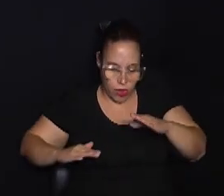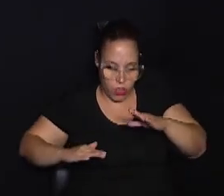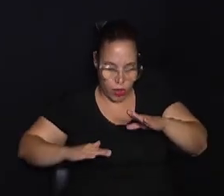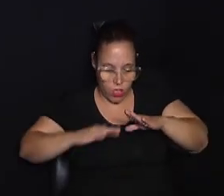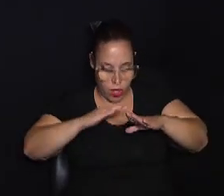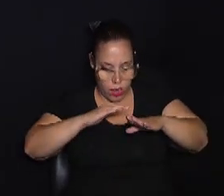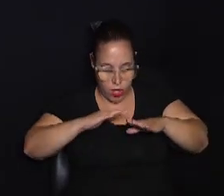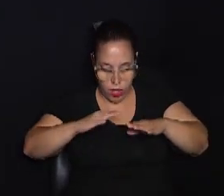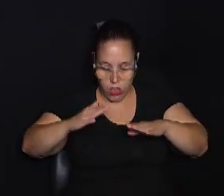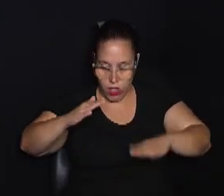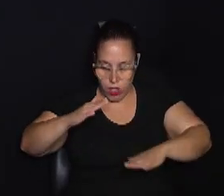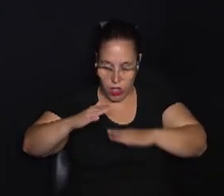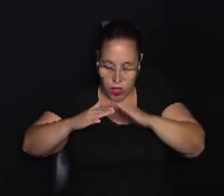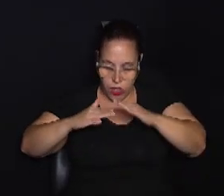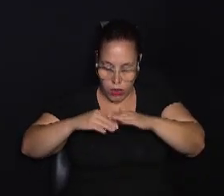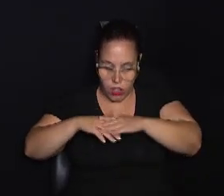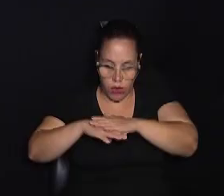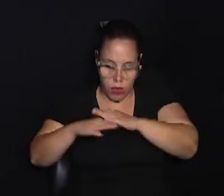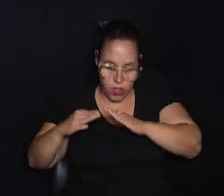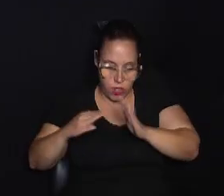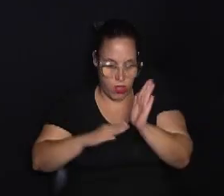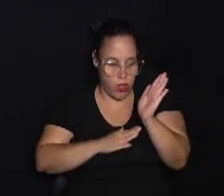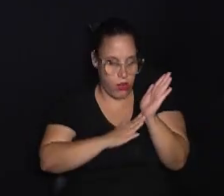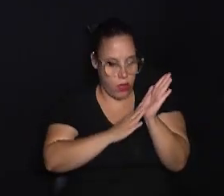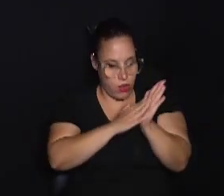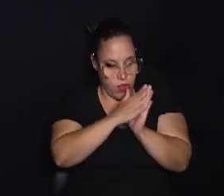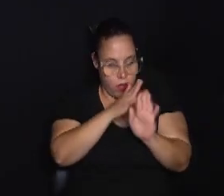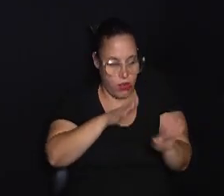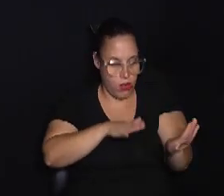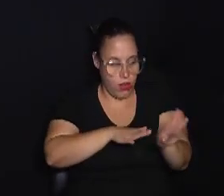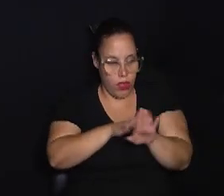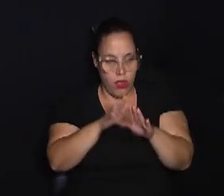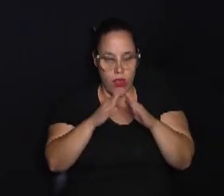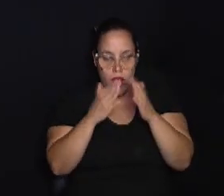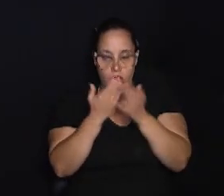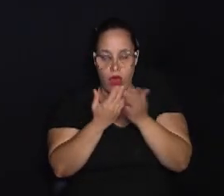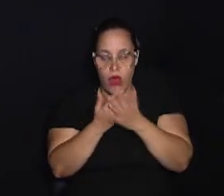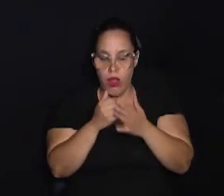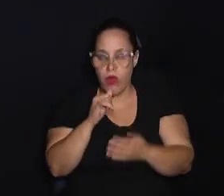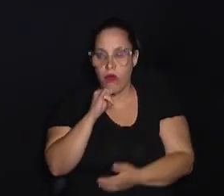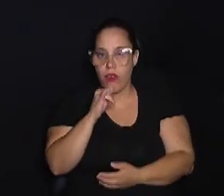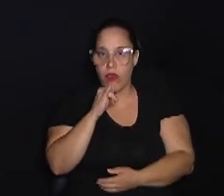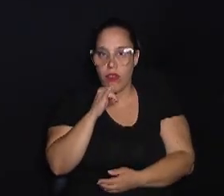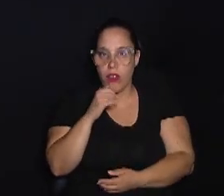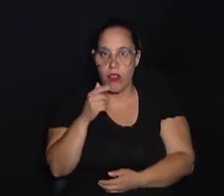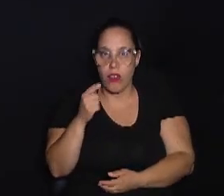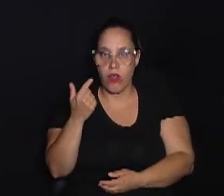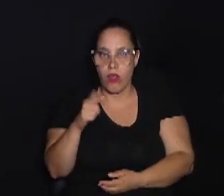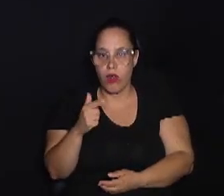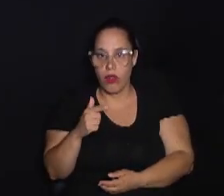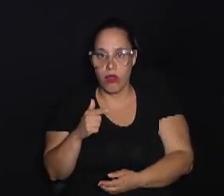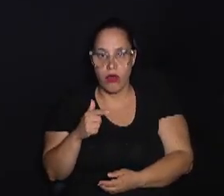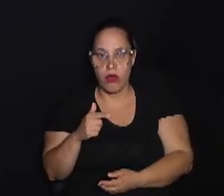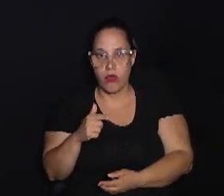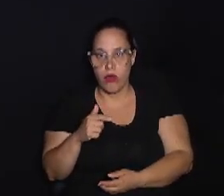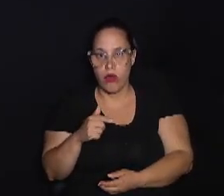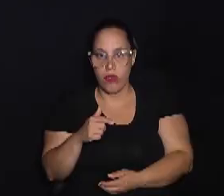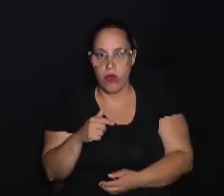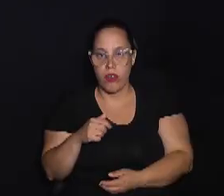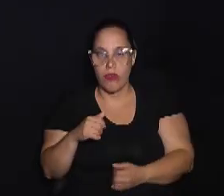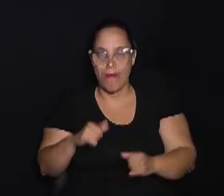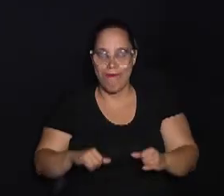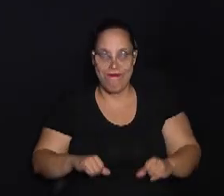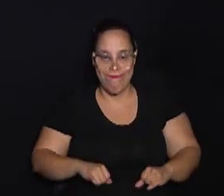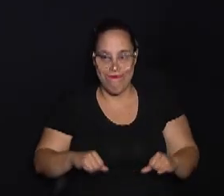acesso nos equipamentos públicos. Por exemplo, as escolas, nem todas, a ampla maioria das escolas